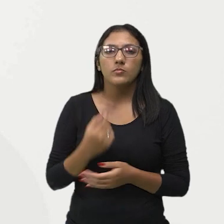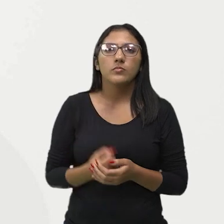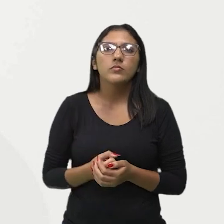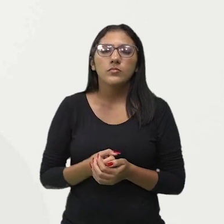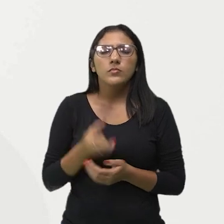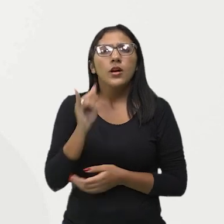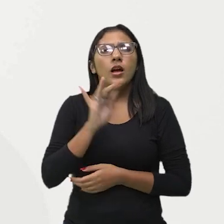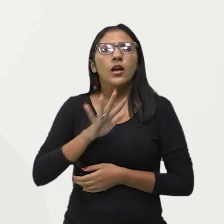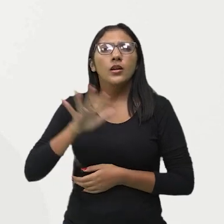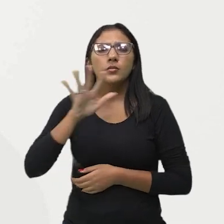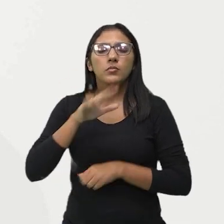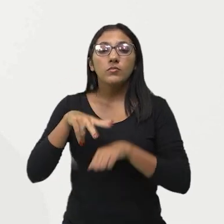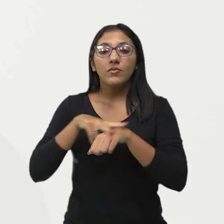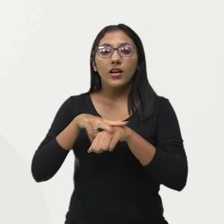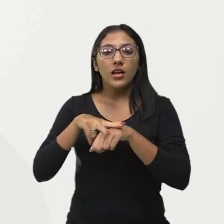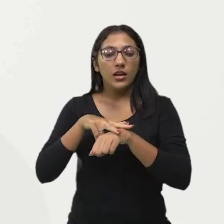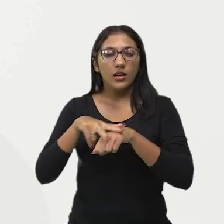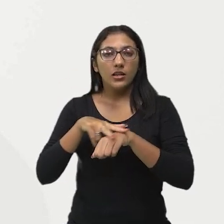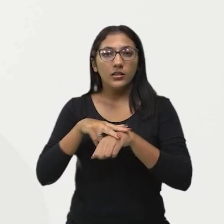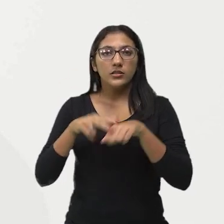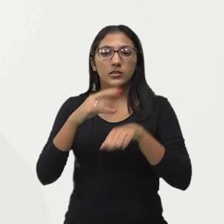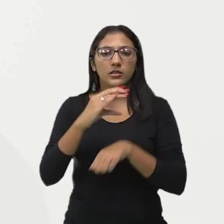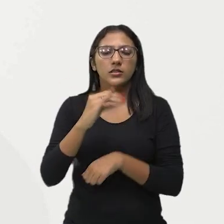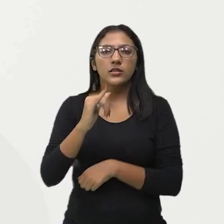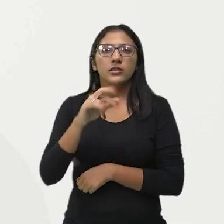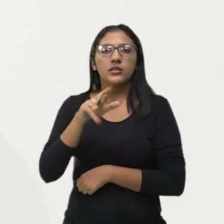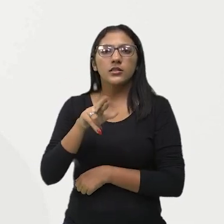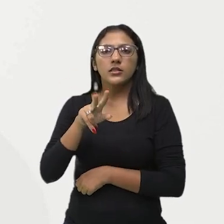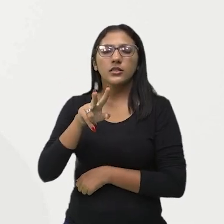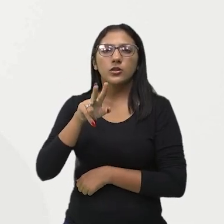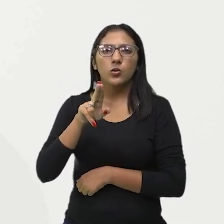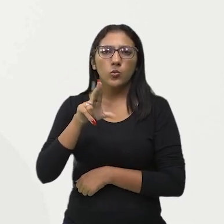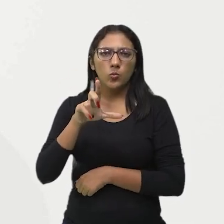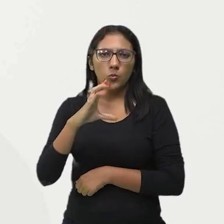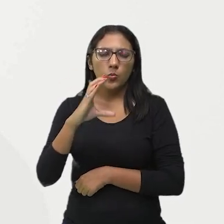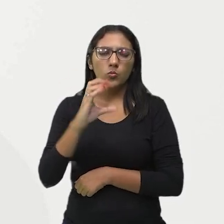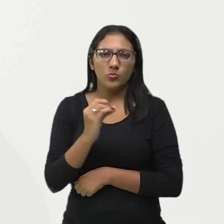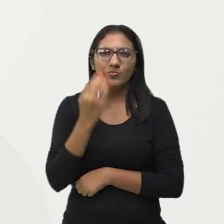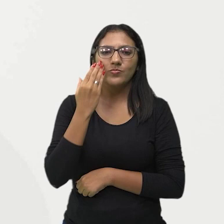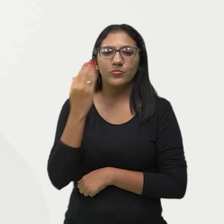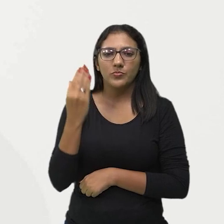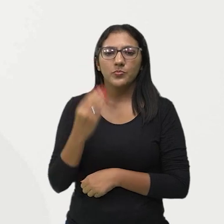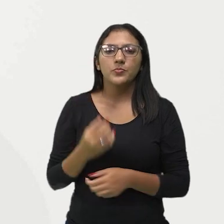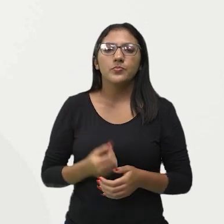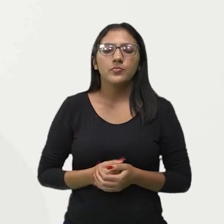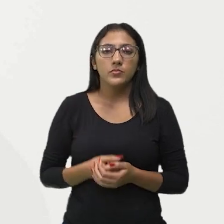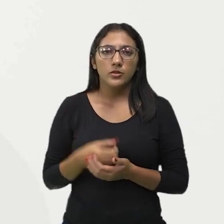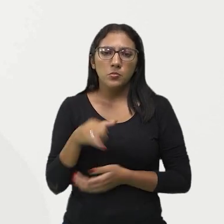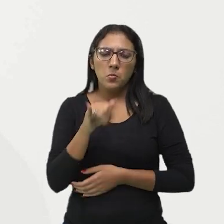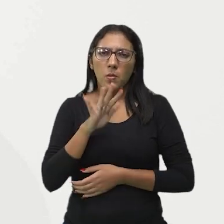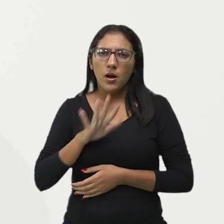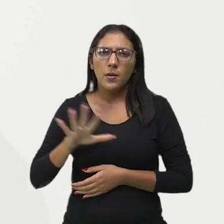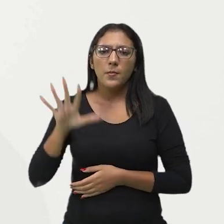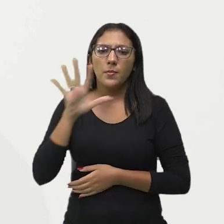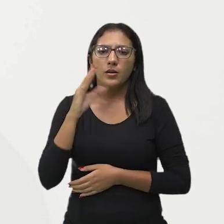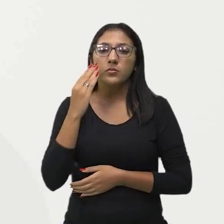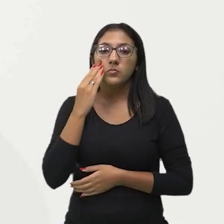que é um círculo. Círculo é uma figura plana aqui, ó. O professor está falando aqui para você, ó. O círculo é a figura plana